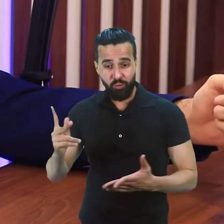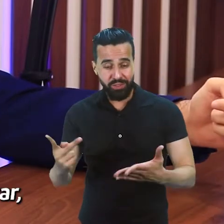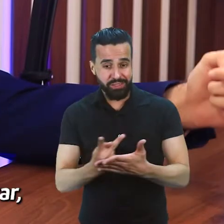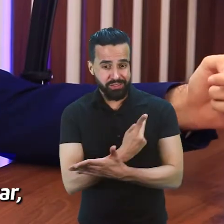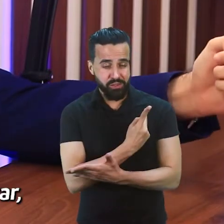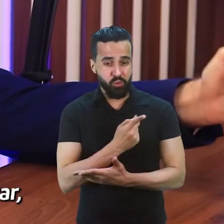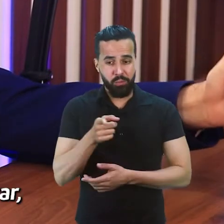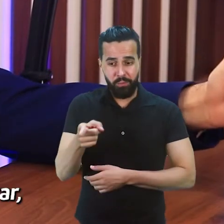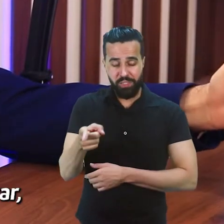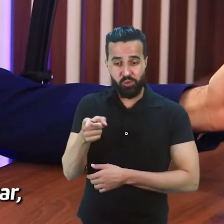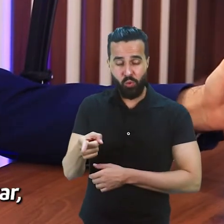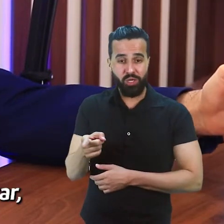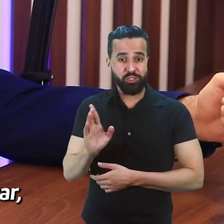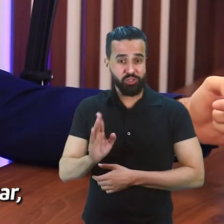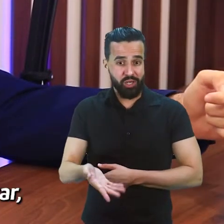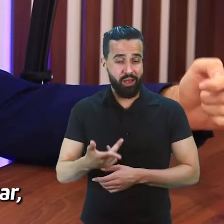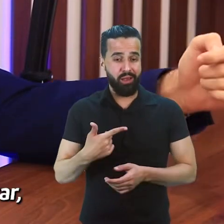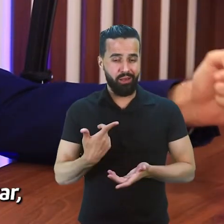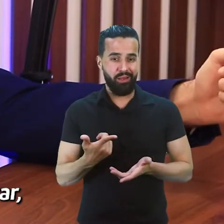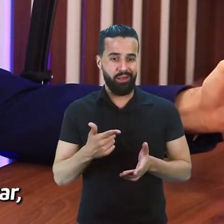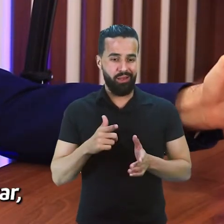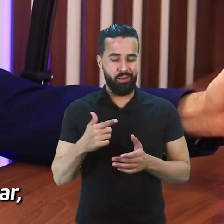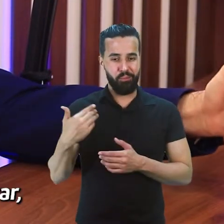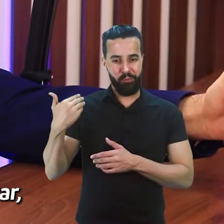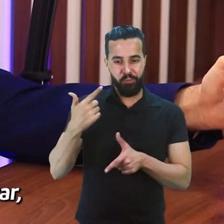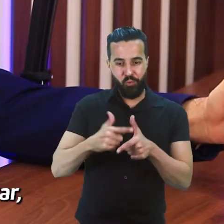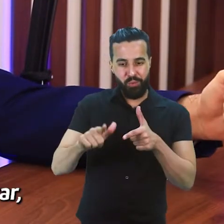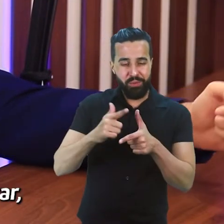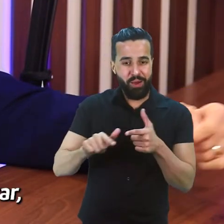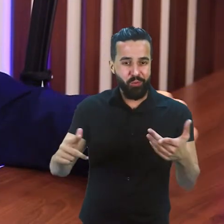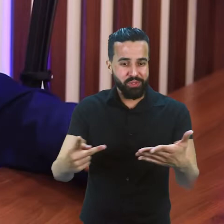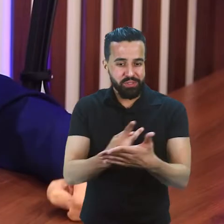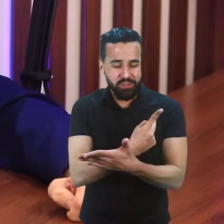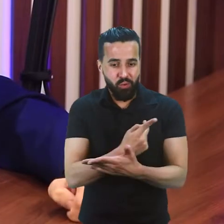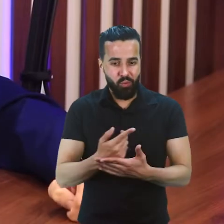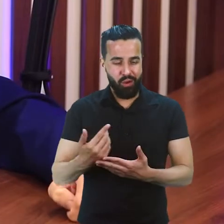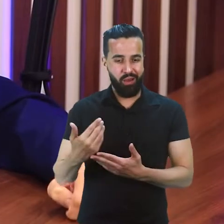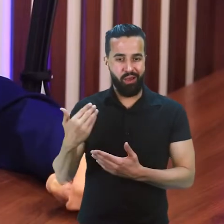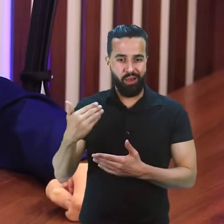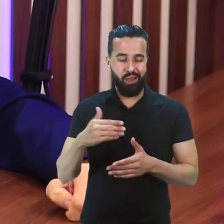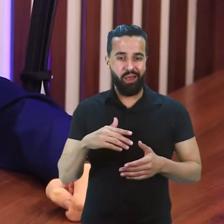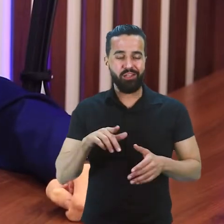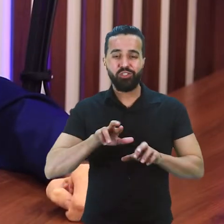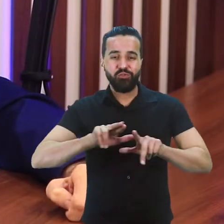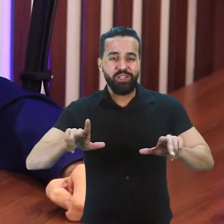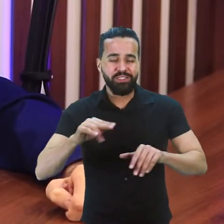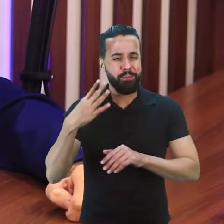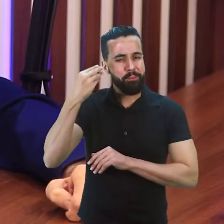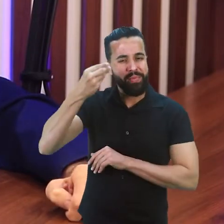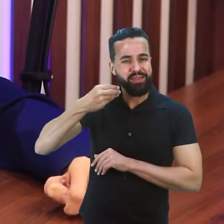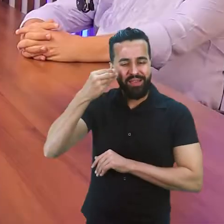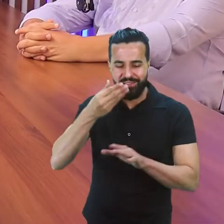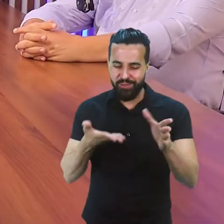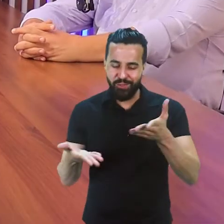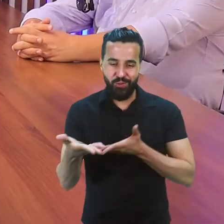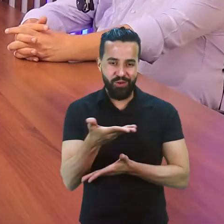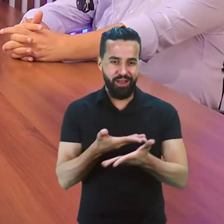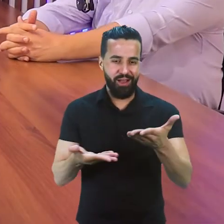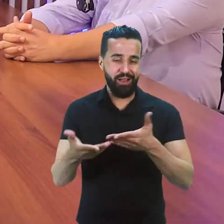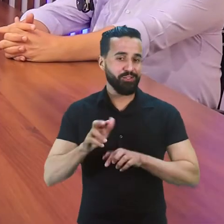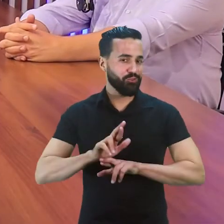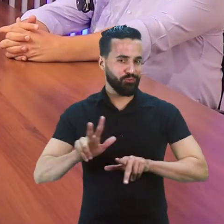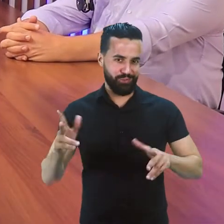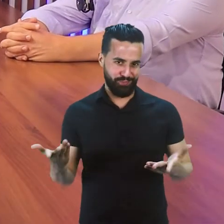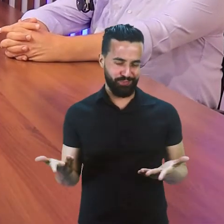a ponte, como é que ele fez para atravessar, cada degrau que ele pisou ali para atravessar, é diferente. É diferente. Né? Mas com certeza. Mas,